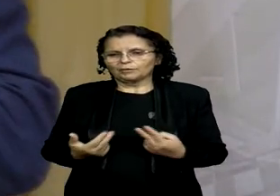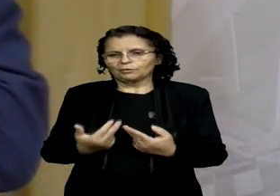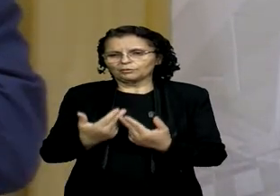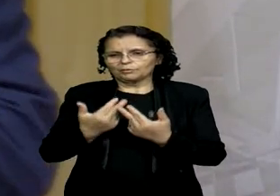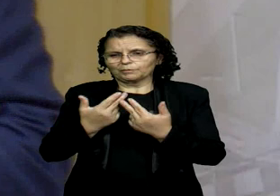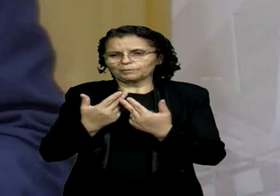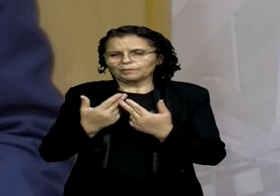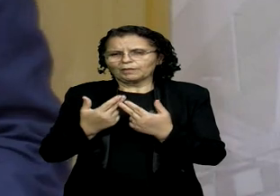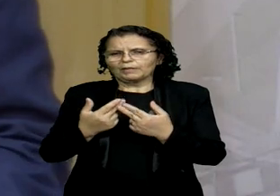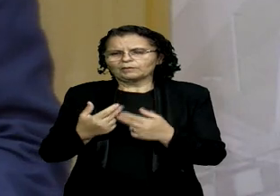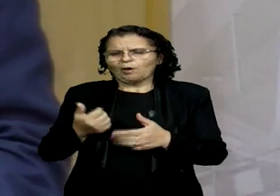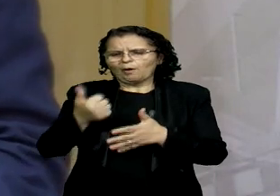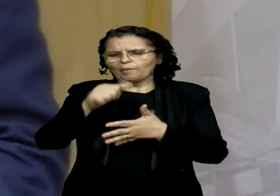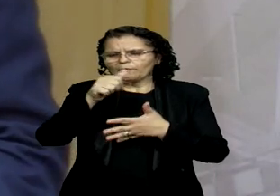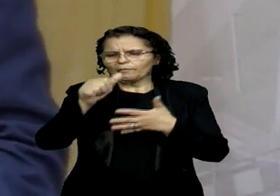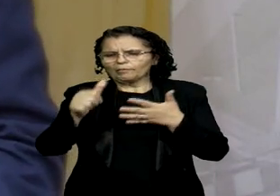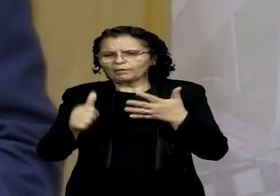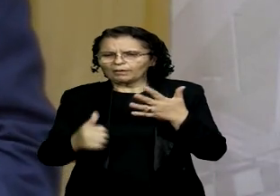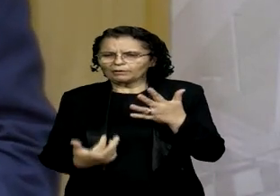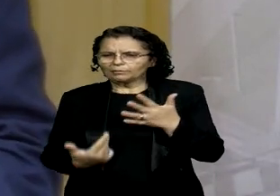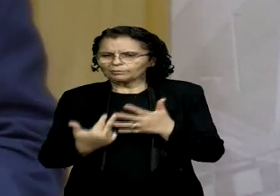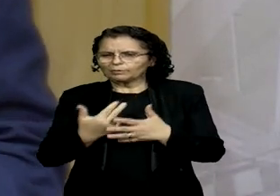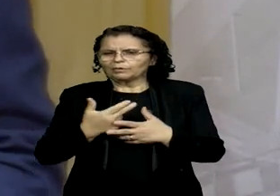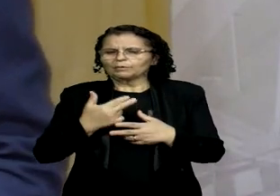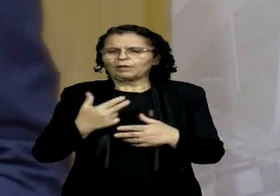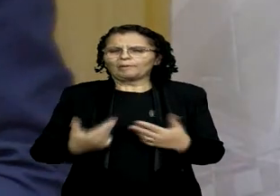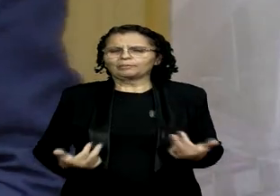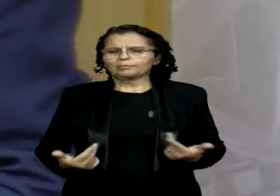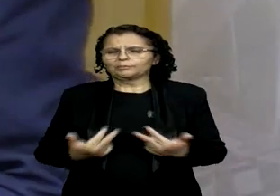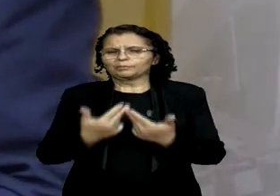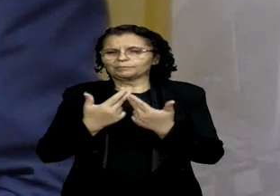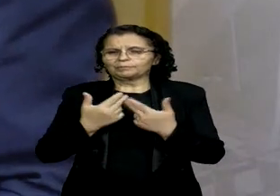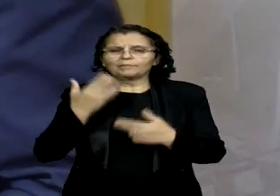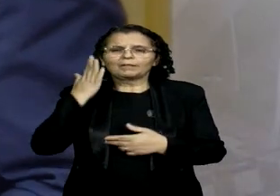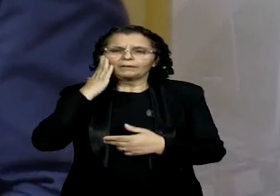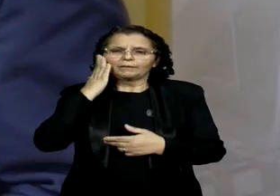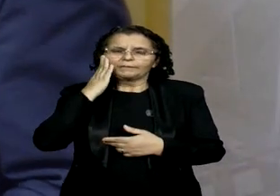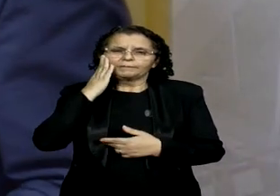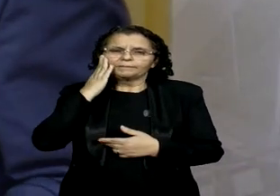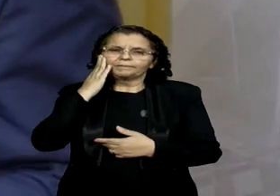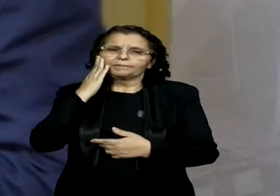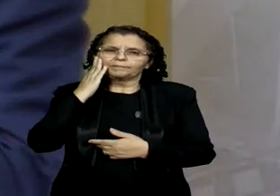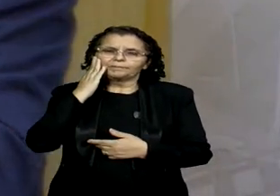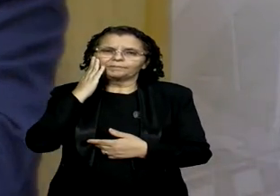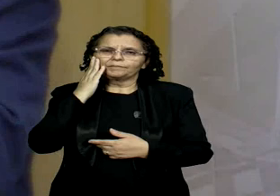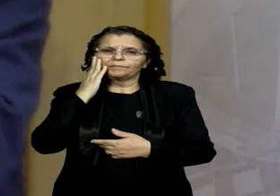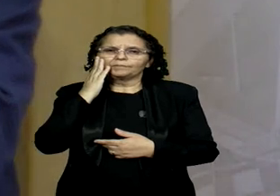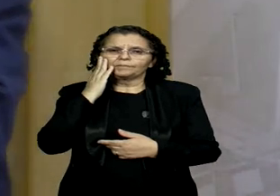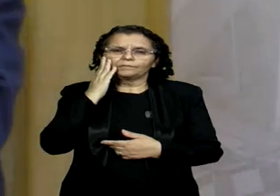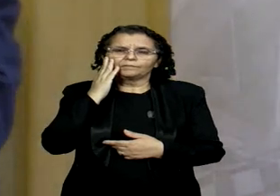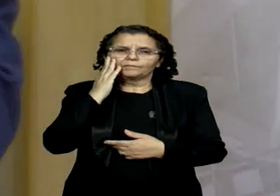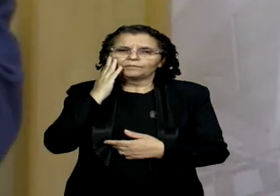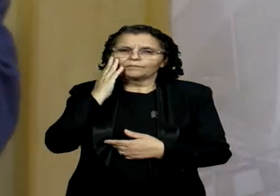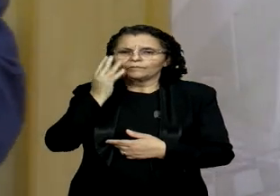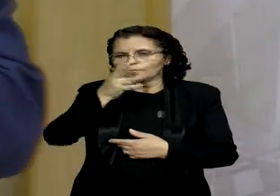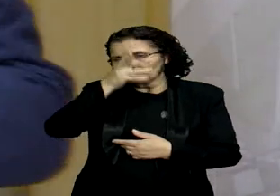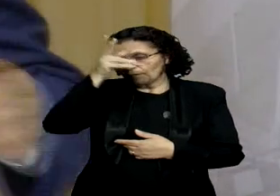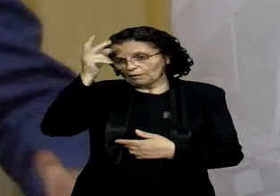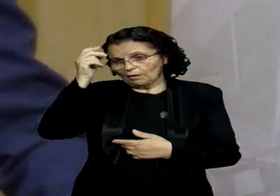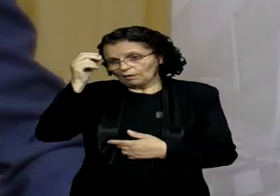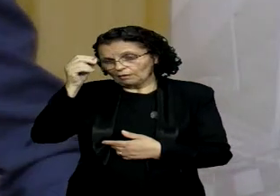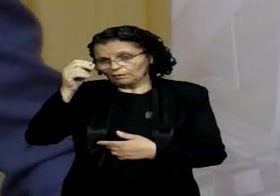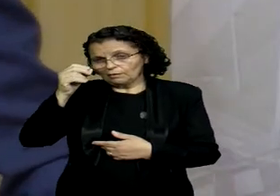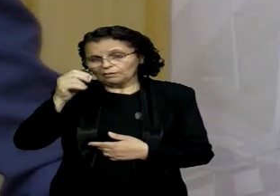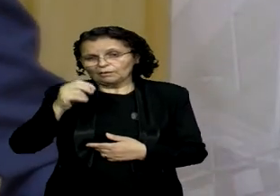essas pequenas avaliações cirúrgicas. Então, nós sabemos que o prefeito Rogério Lins, ao